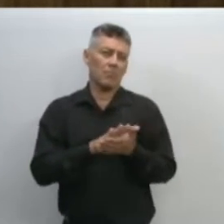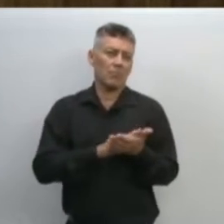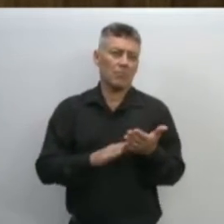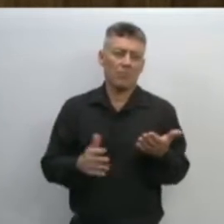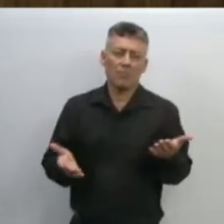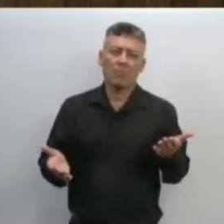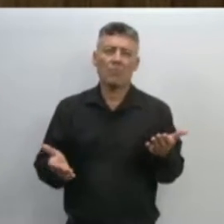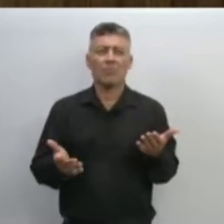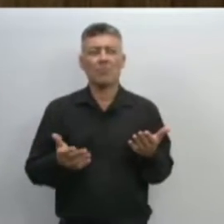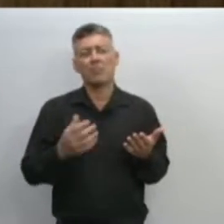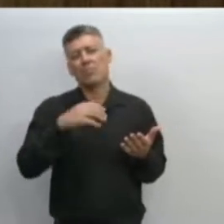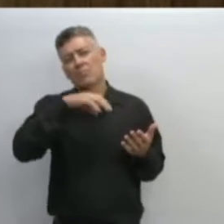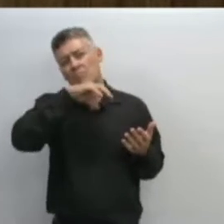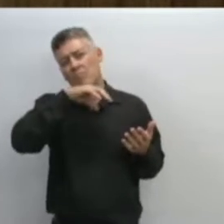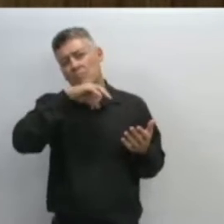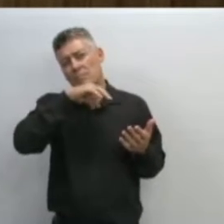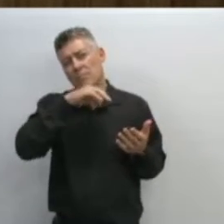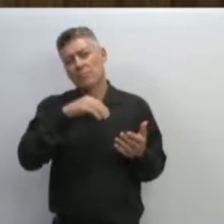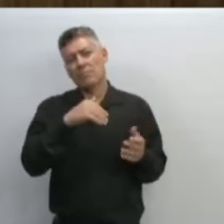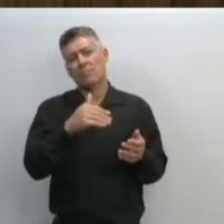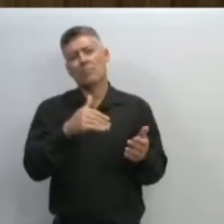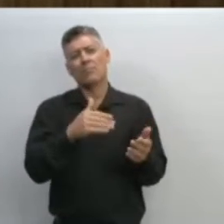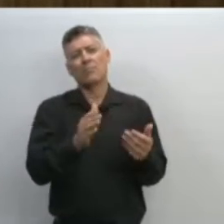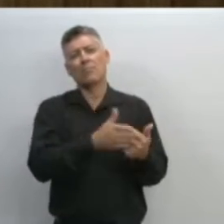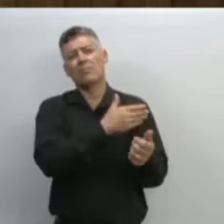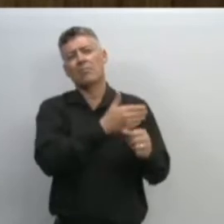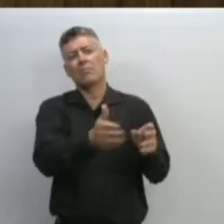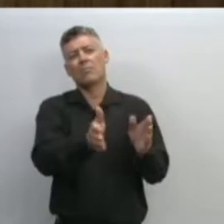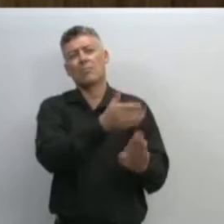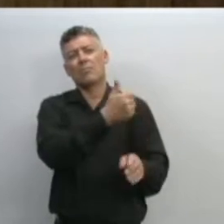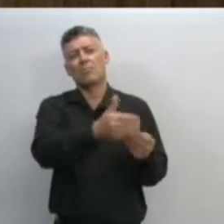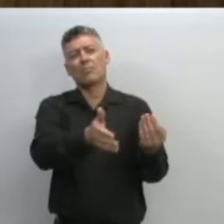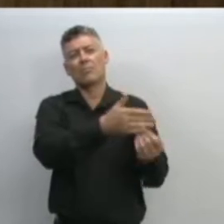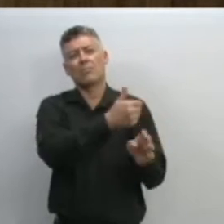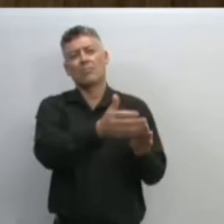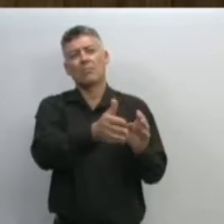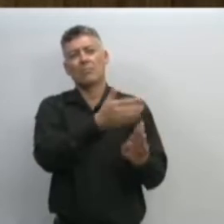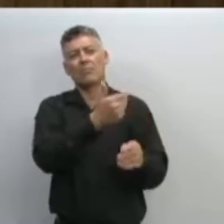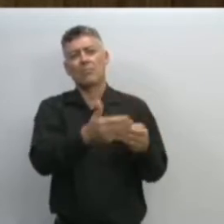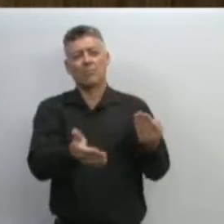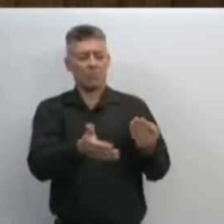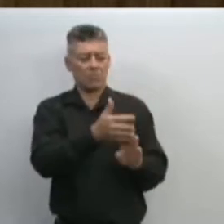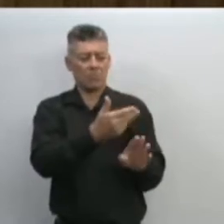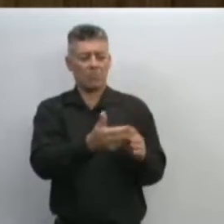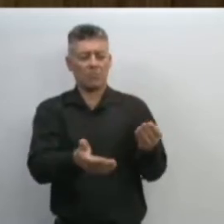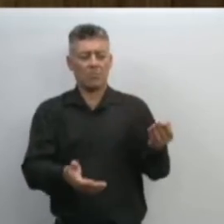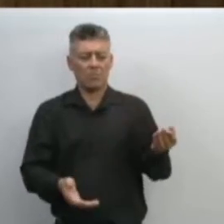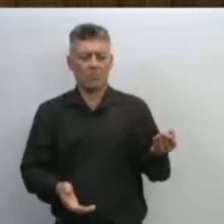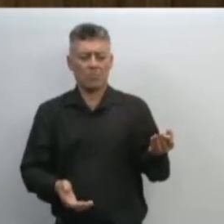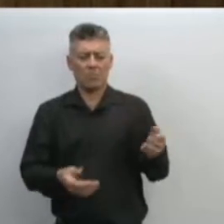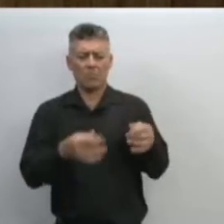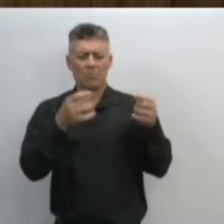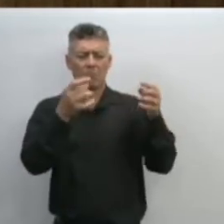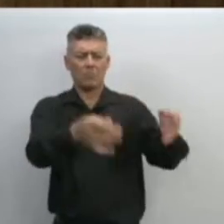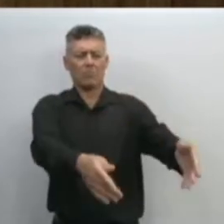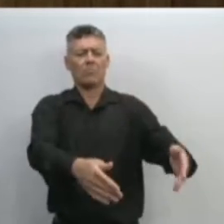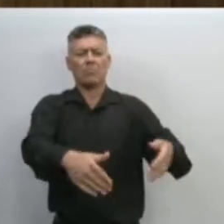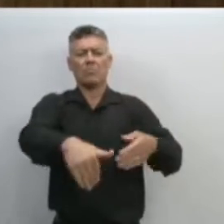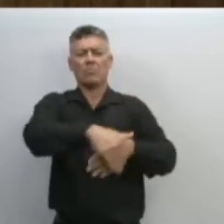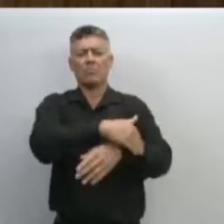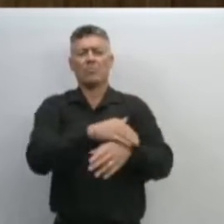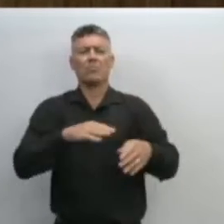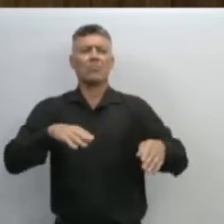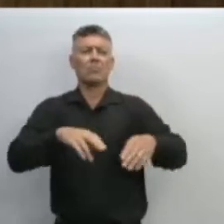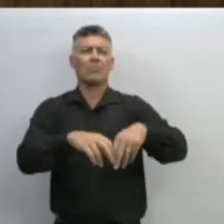os animais sendo maltratados, continuam os animais soltos, abandonados nas ruas, causando